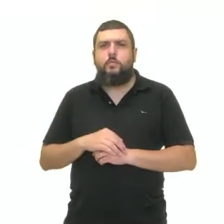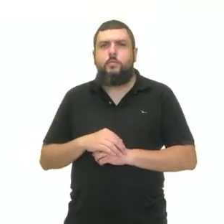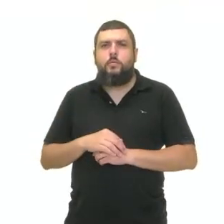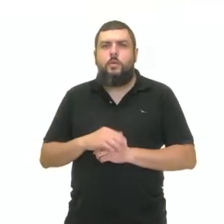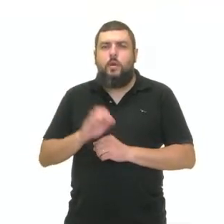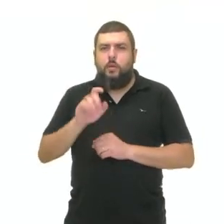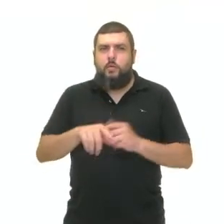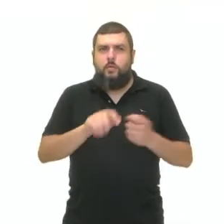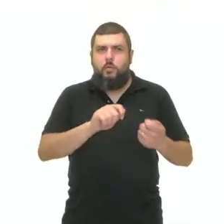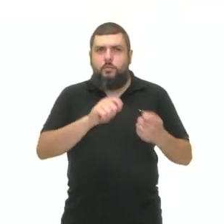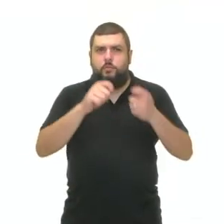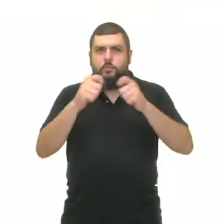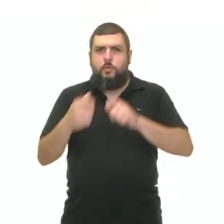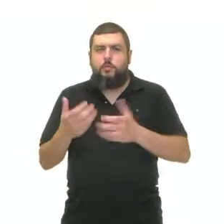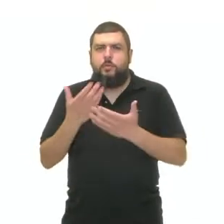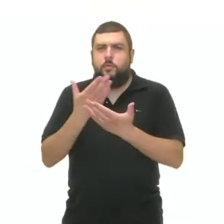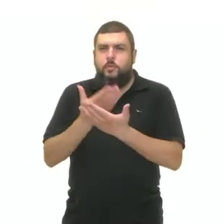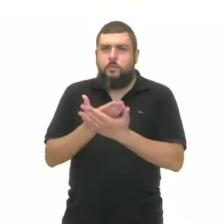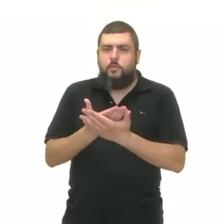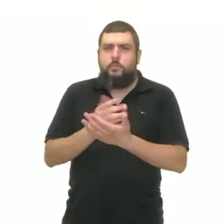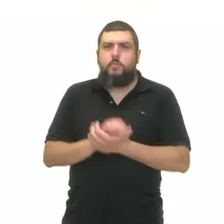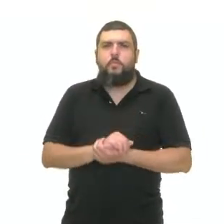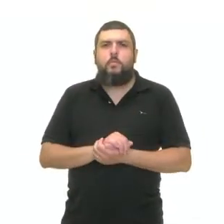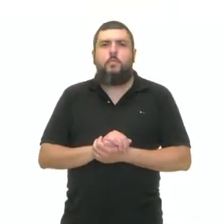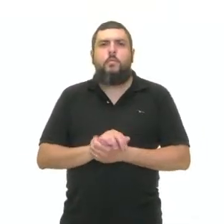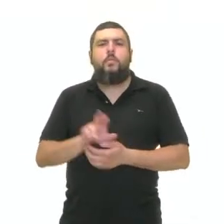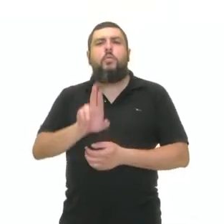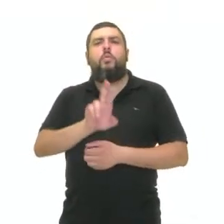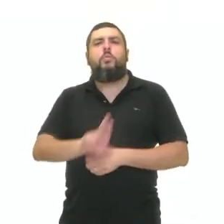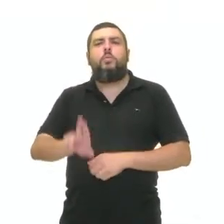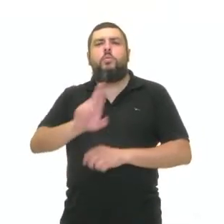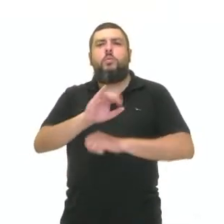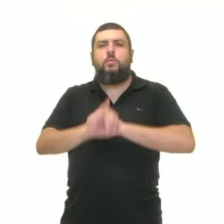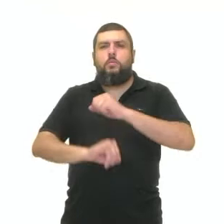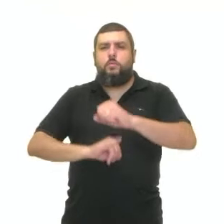nossa aula, então eu tenho aqui, ó, utilização da internet.